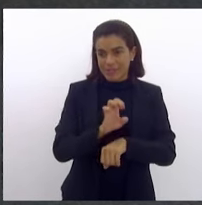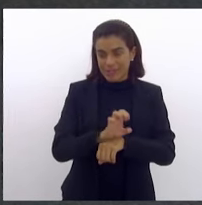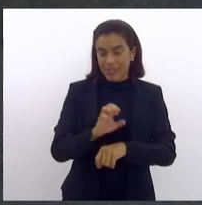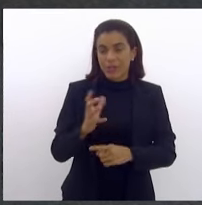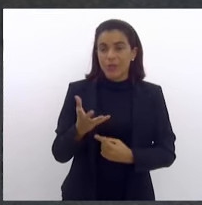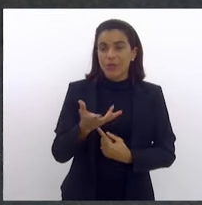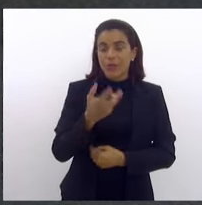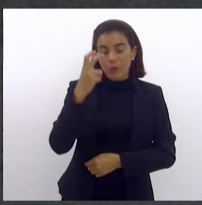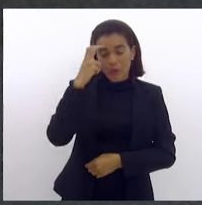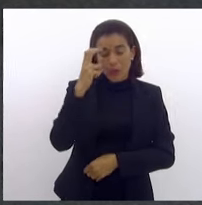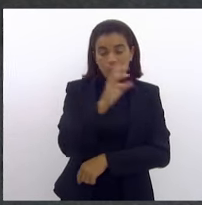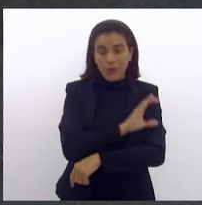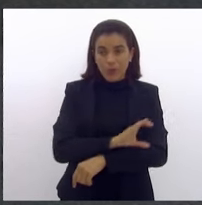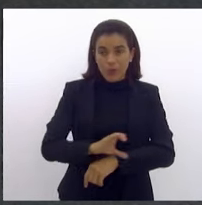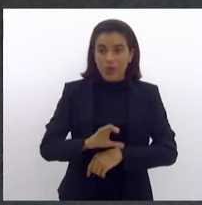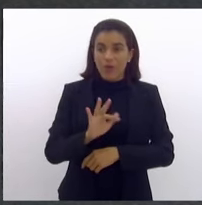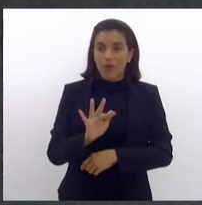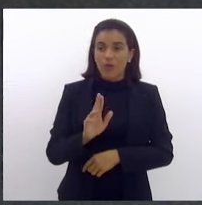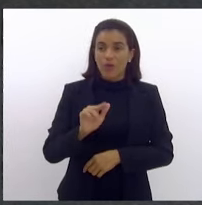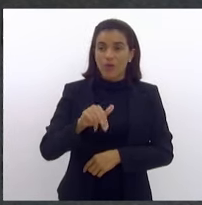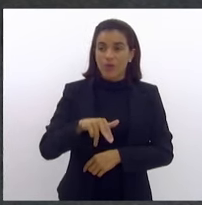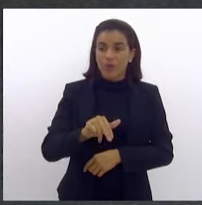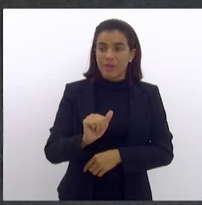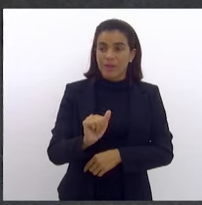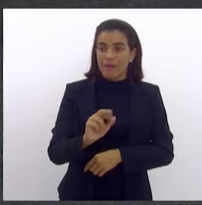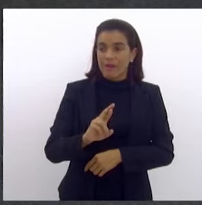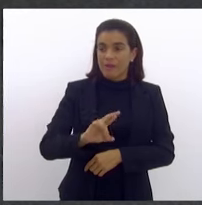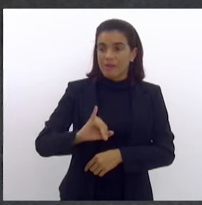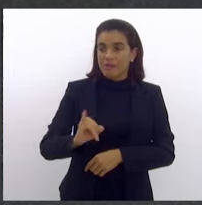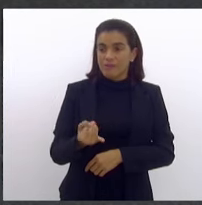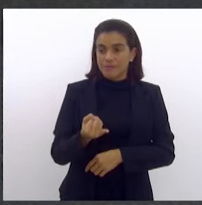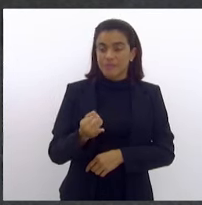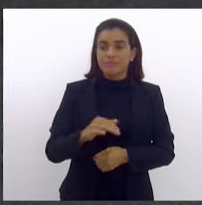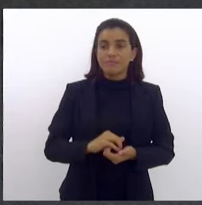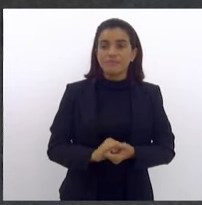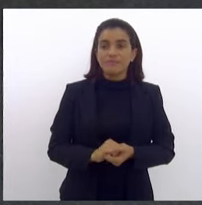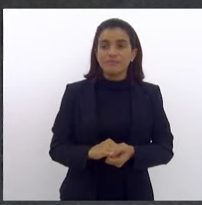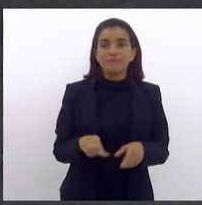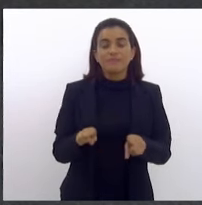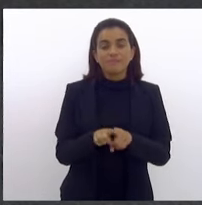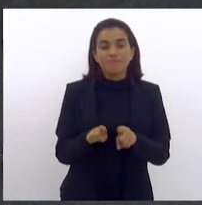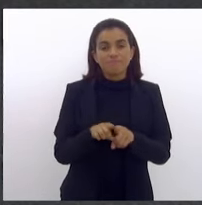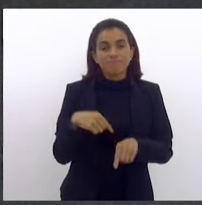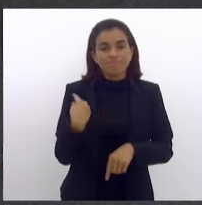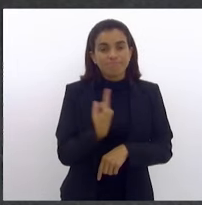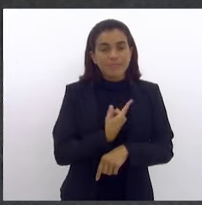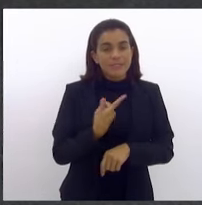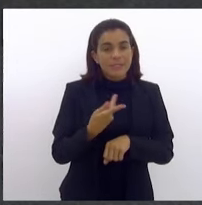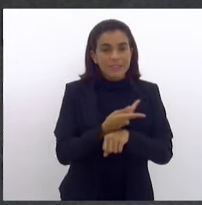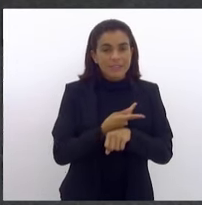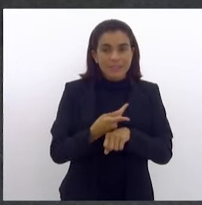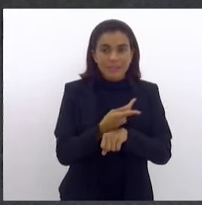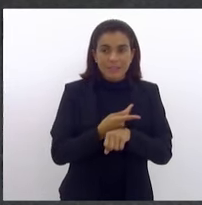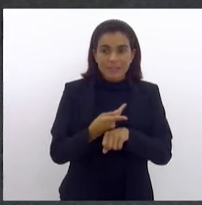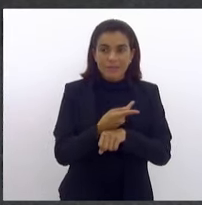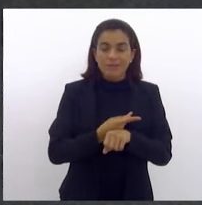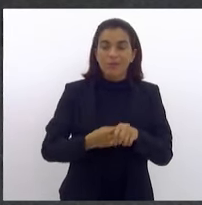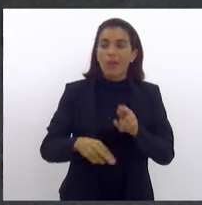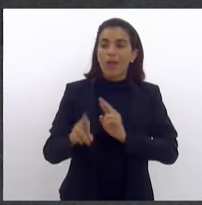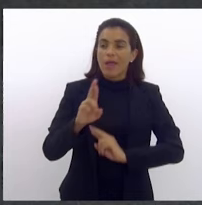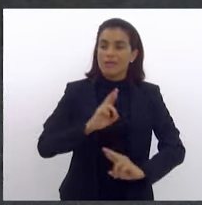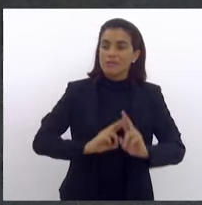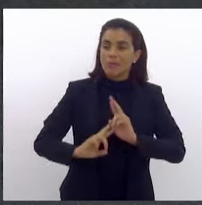a FUNARGE, provocamos também, fomos até para a gente buscar uma resposta sobre por